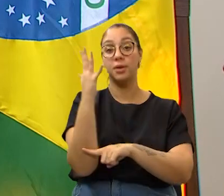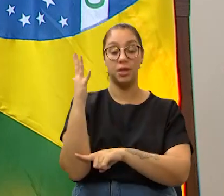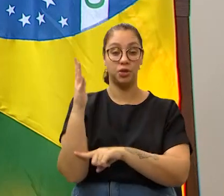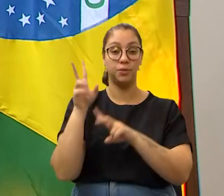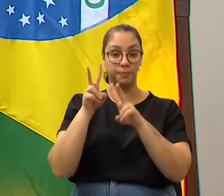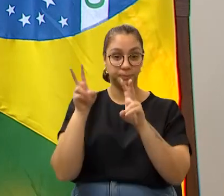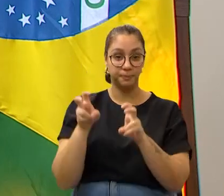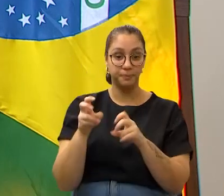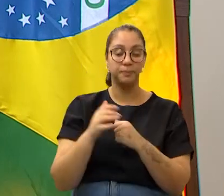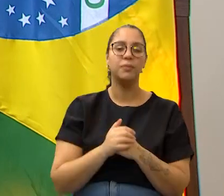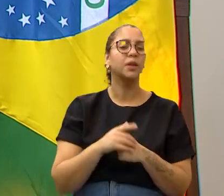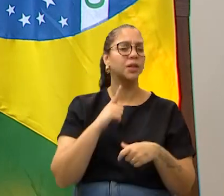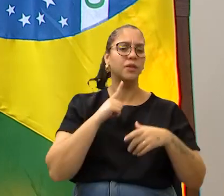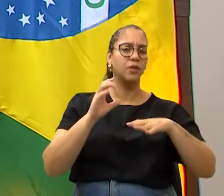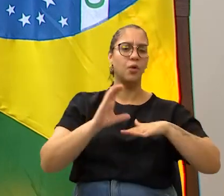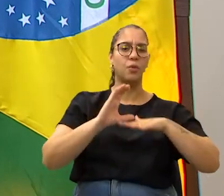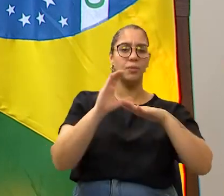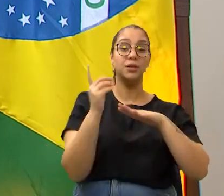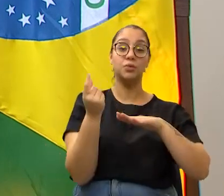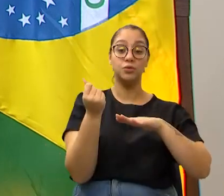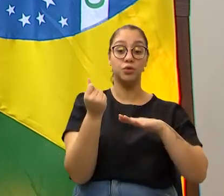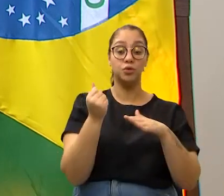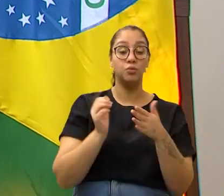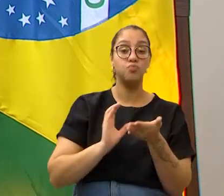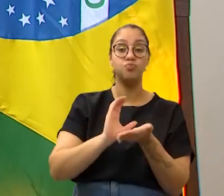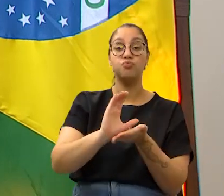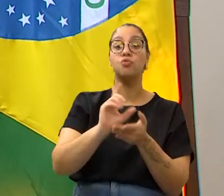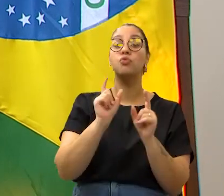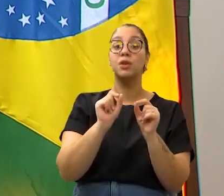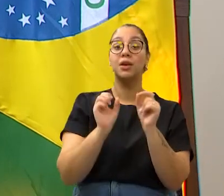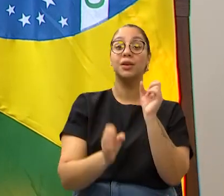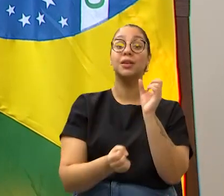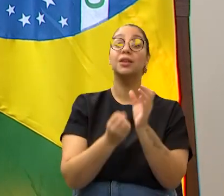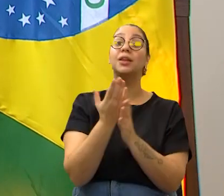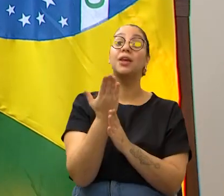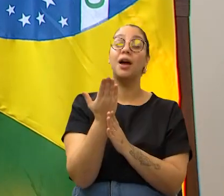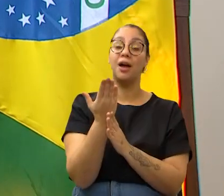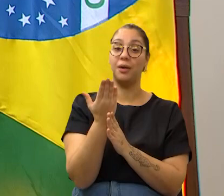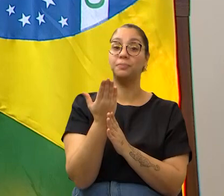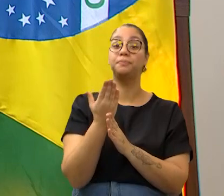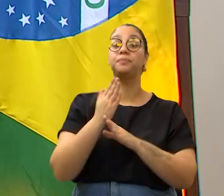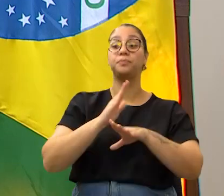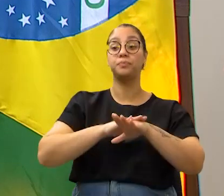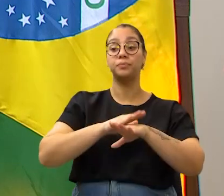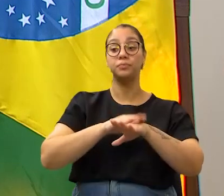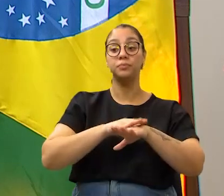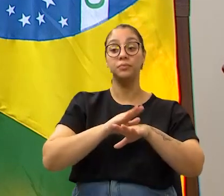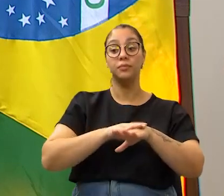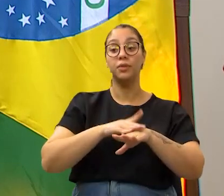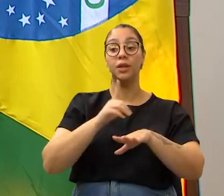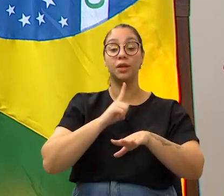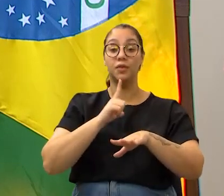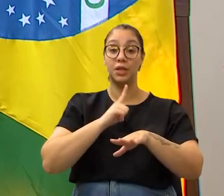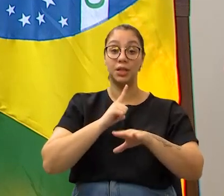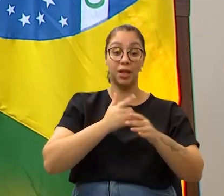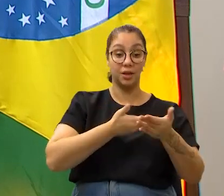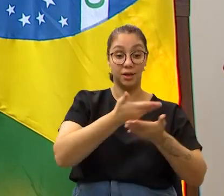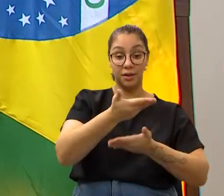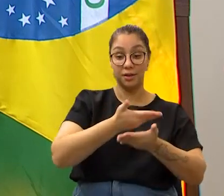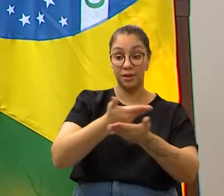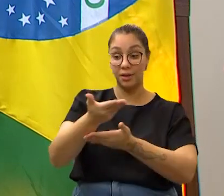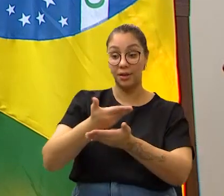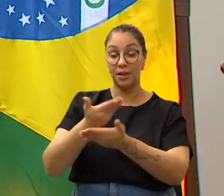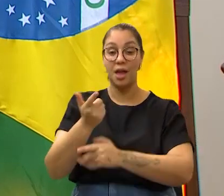comissão organizadora decidiu, com esse recurso, criar uma ação que vai